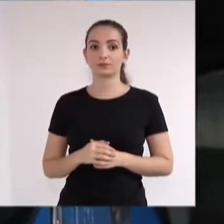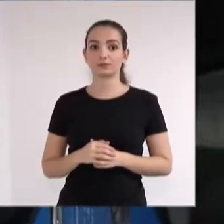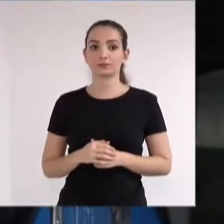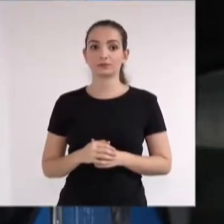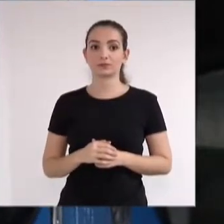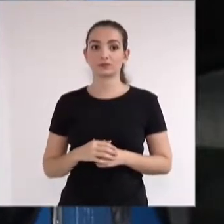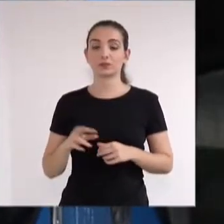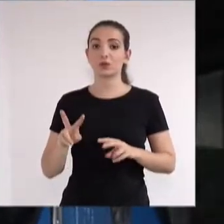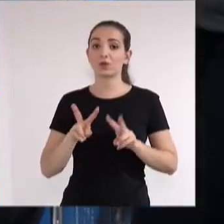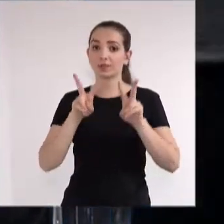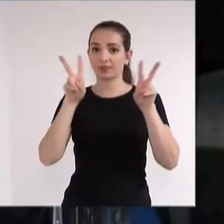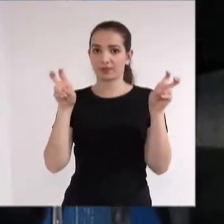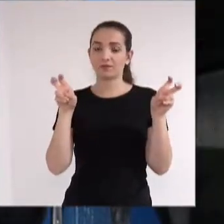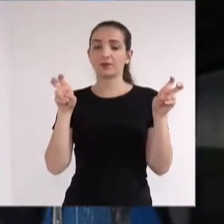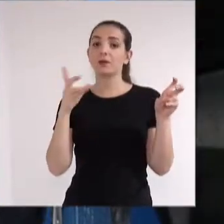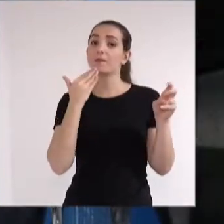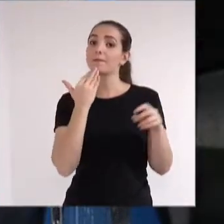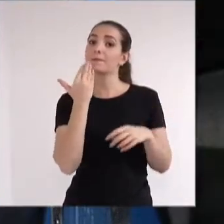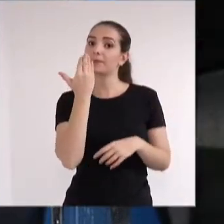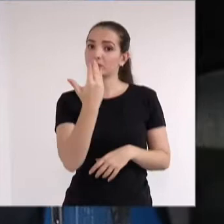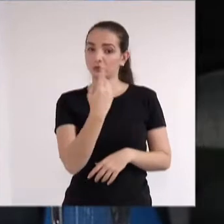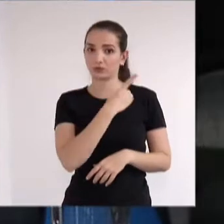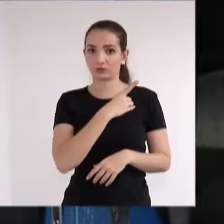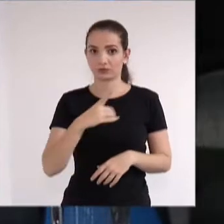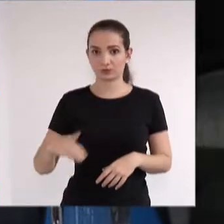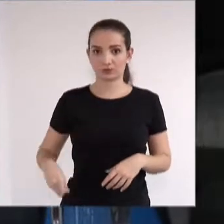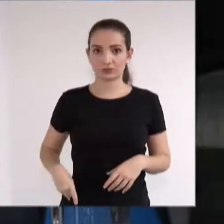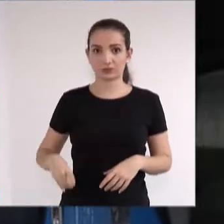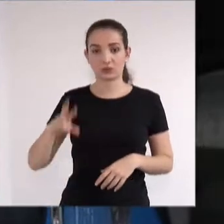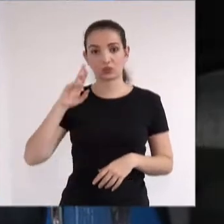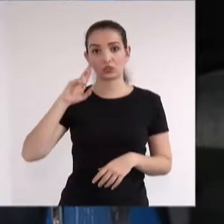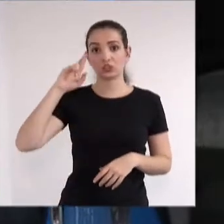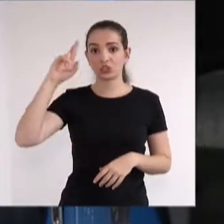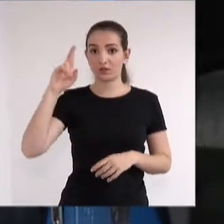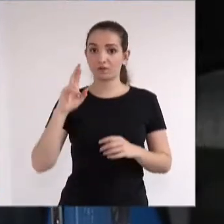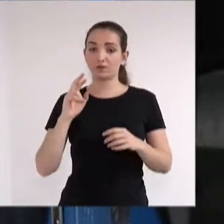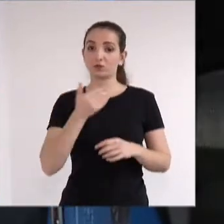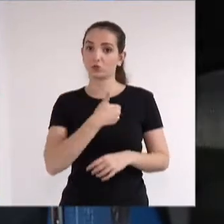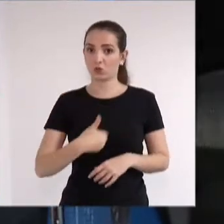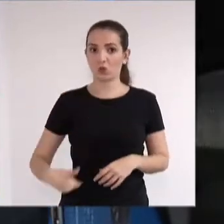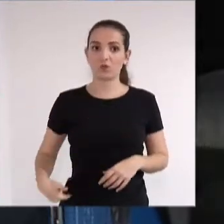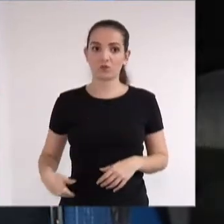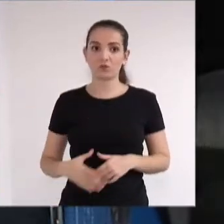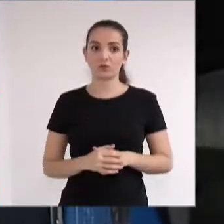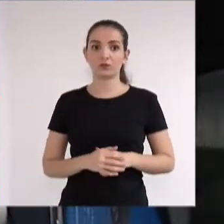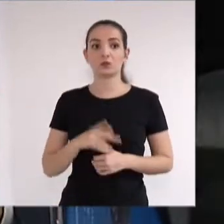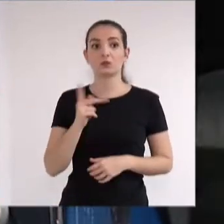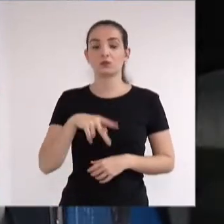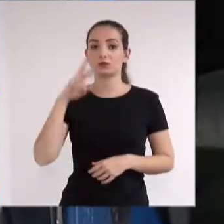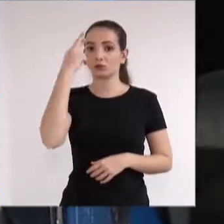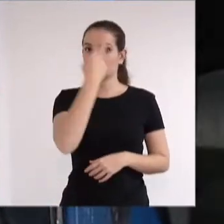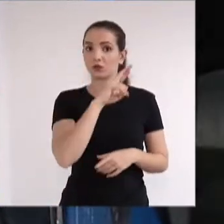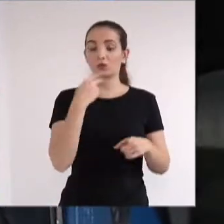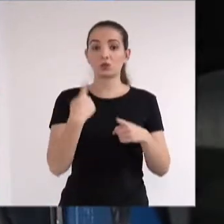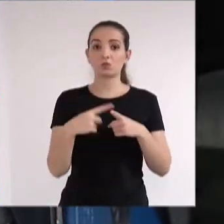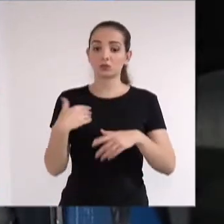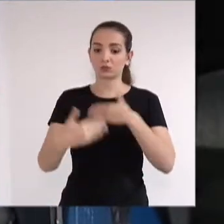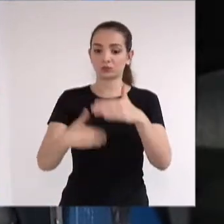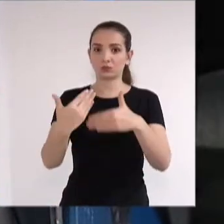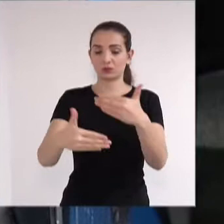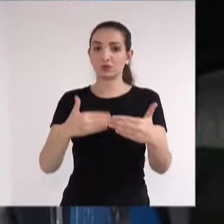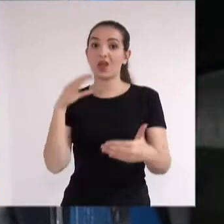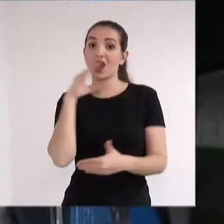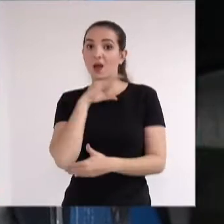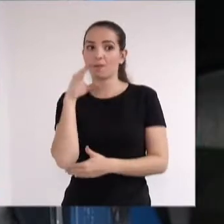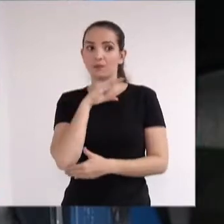acerca da solicitação do deputado líder do governo, deputado professor Rinaldo, sobre a tramitação em regime